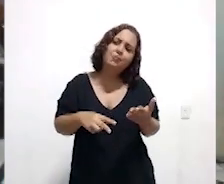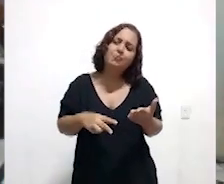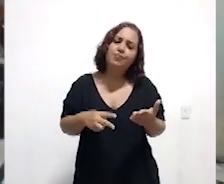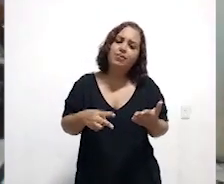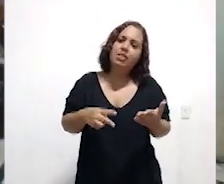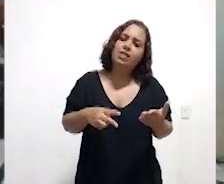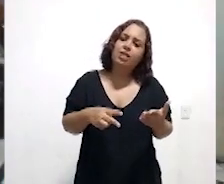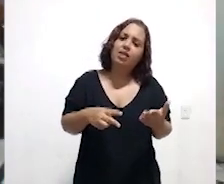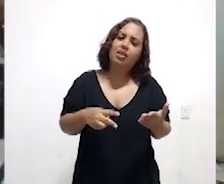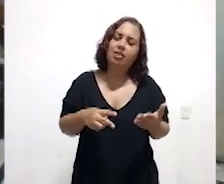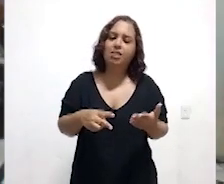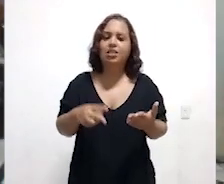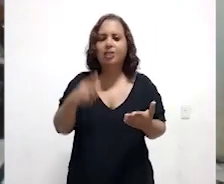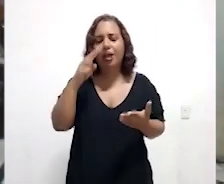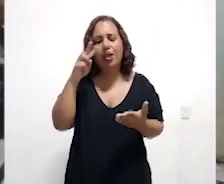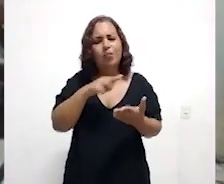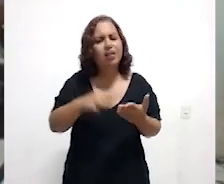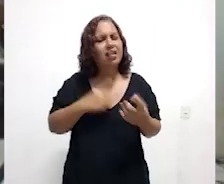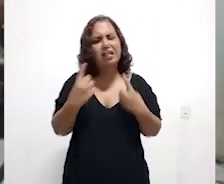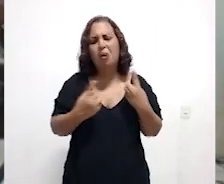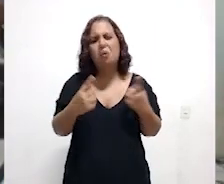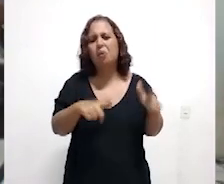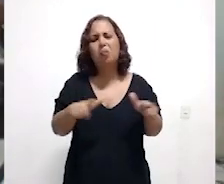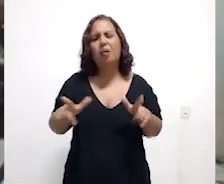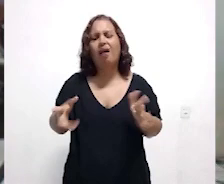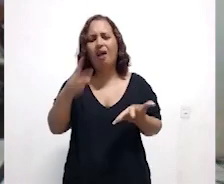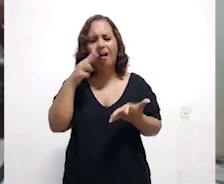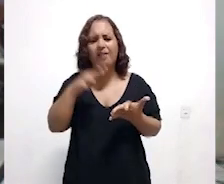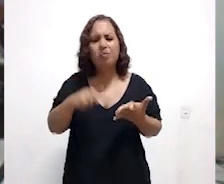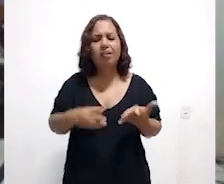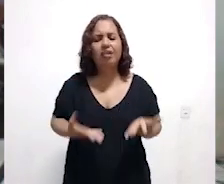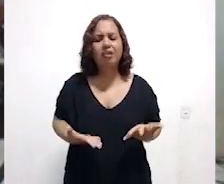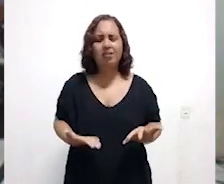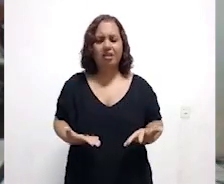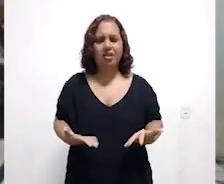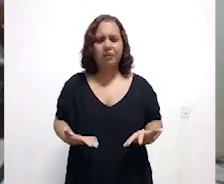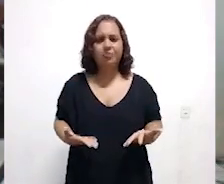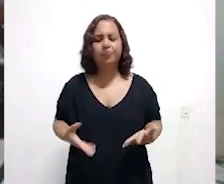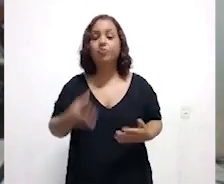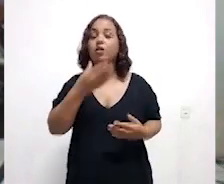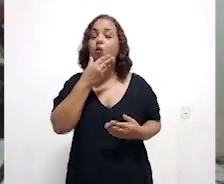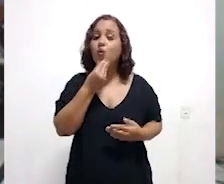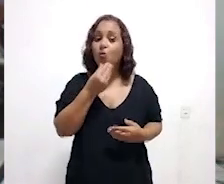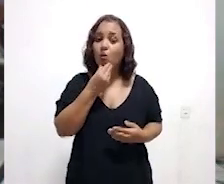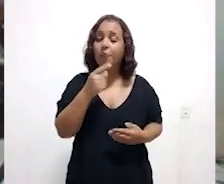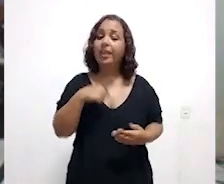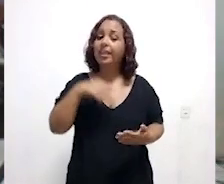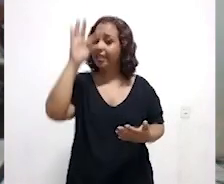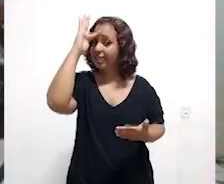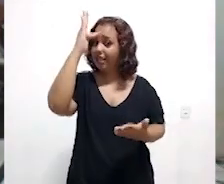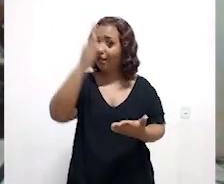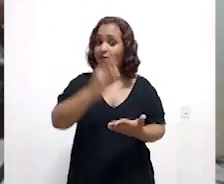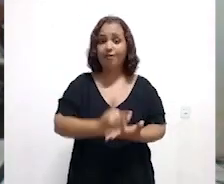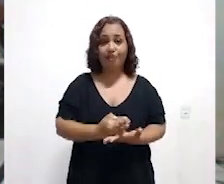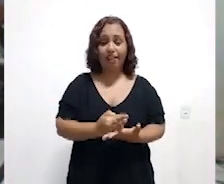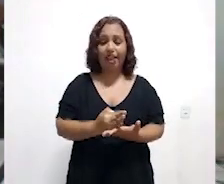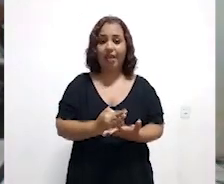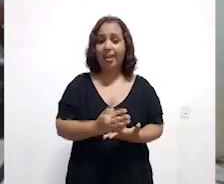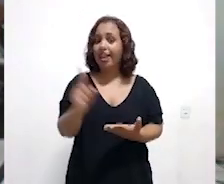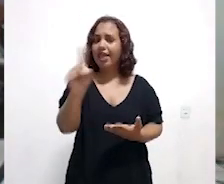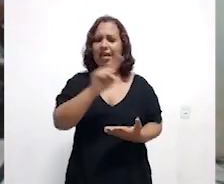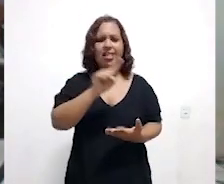que em algum lugar assim, o homem que tem fé não